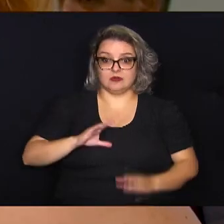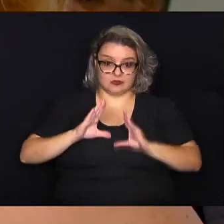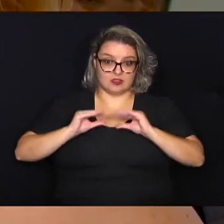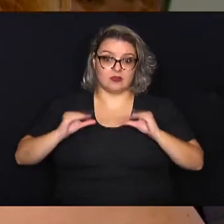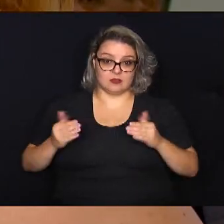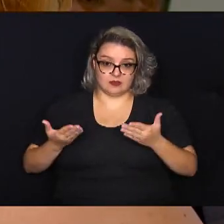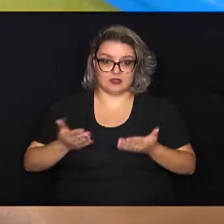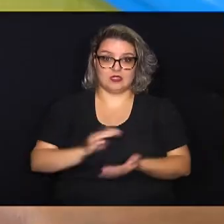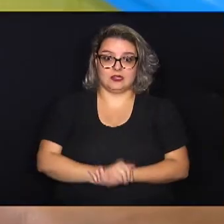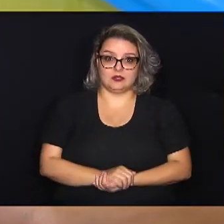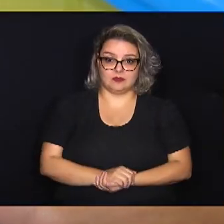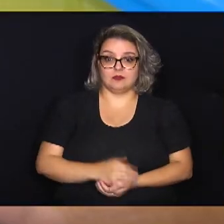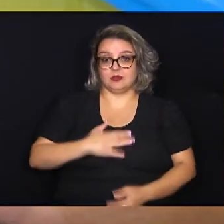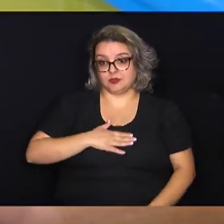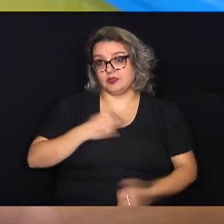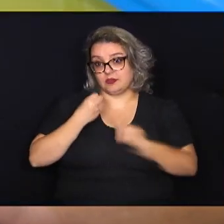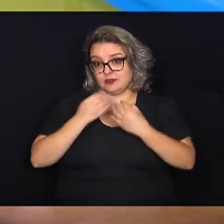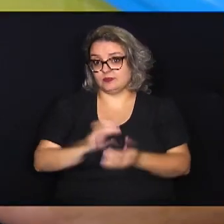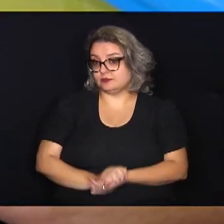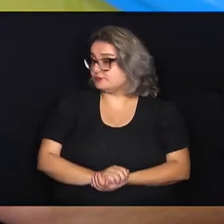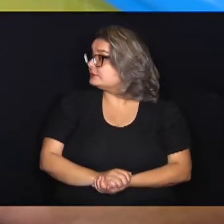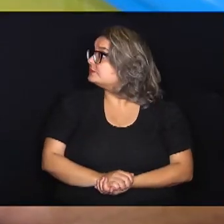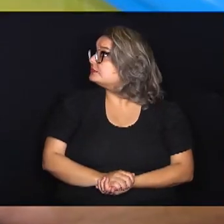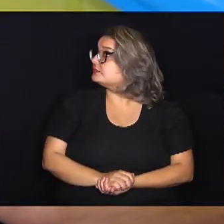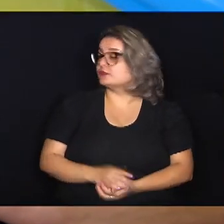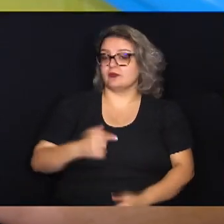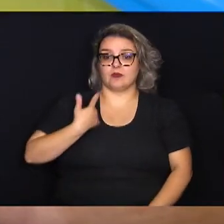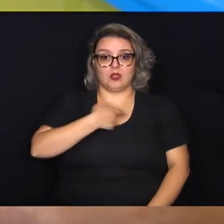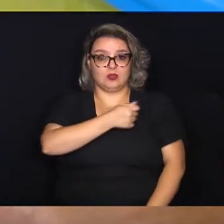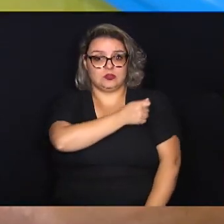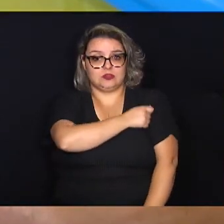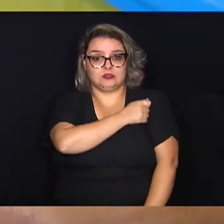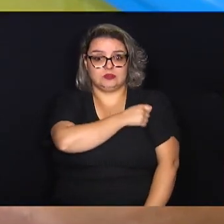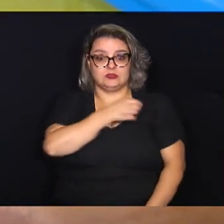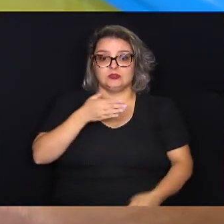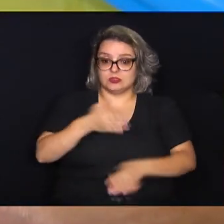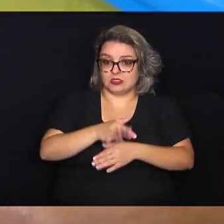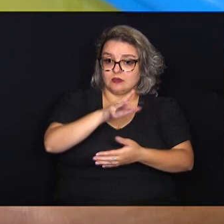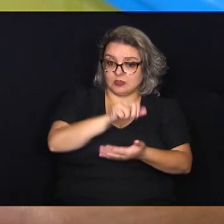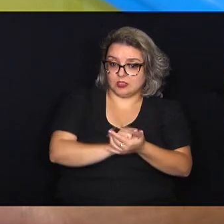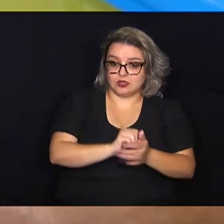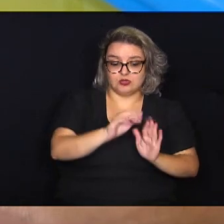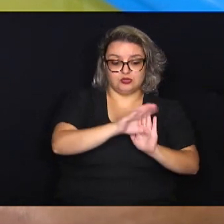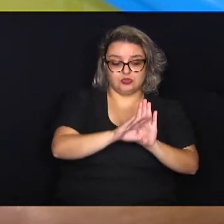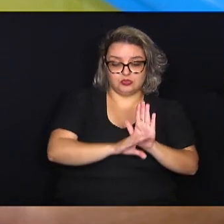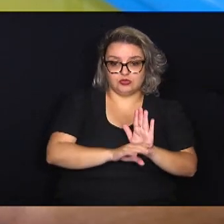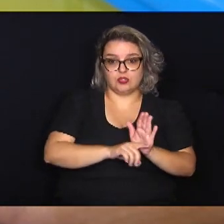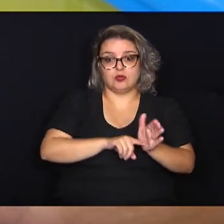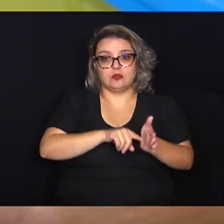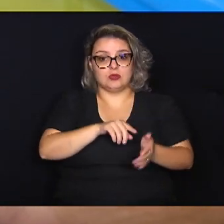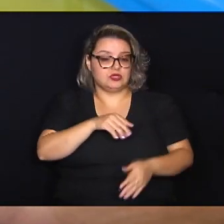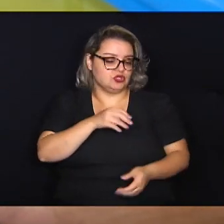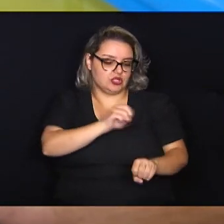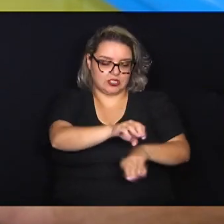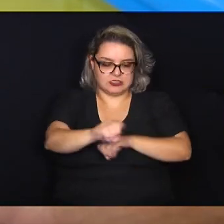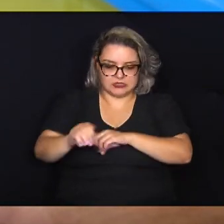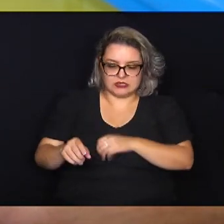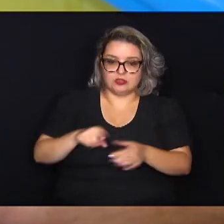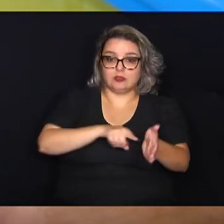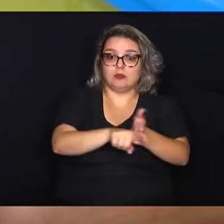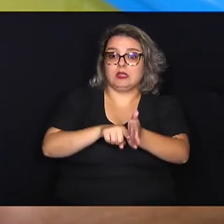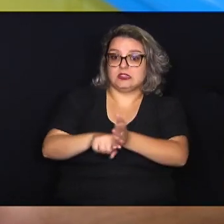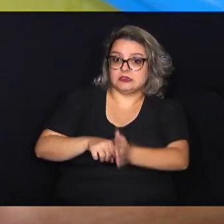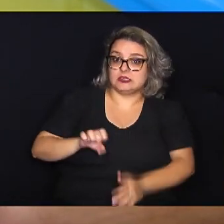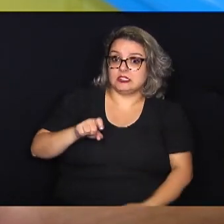isso. Para mim foi muito bom. Nossos alunos que se inscreveram no nosso projeto de ensino, pesquisa e extensão, entendendo que aqui é